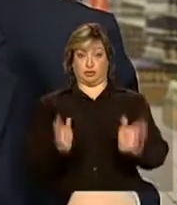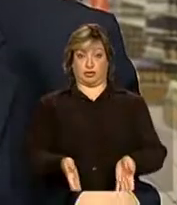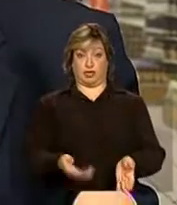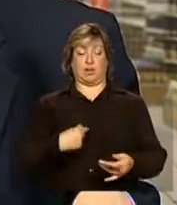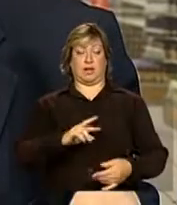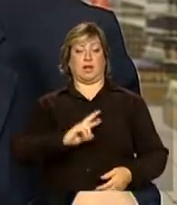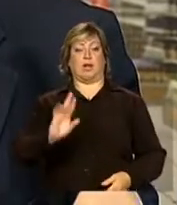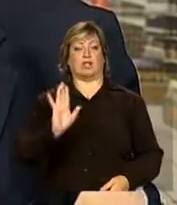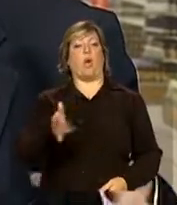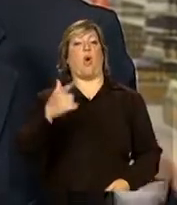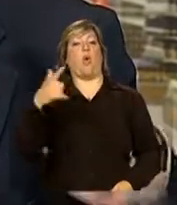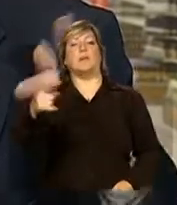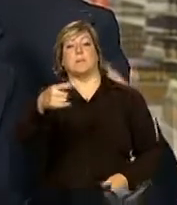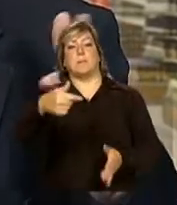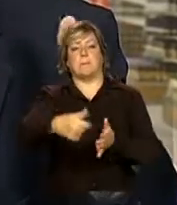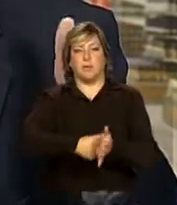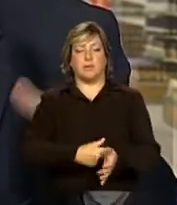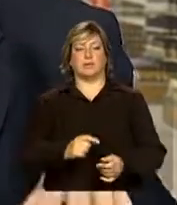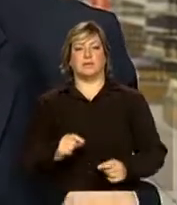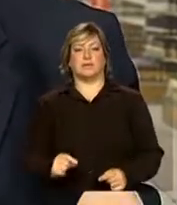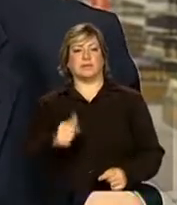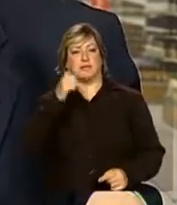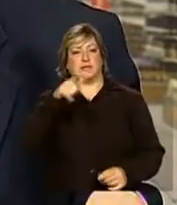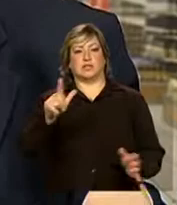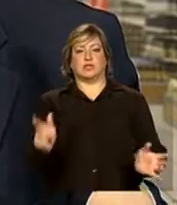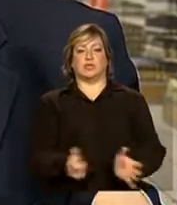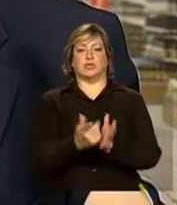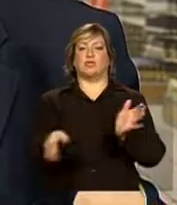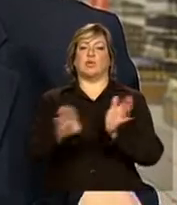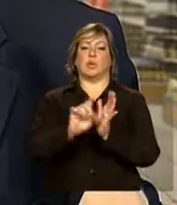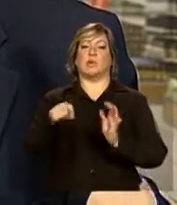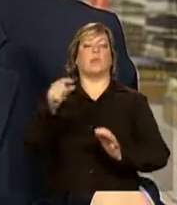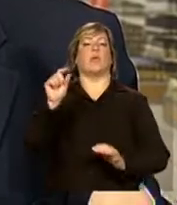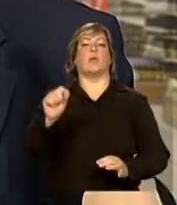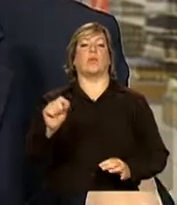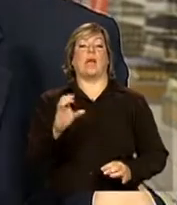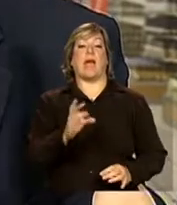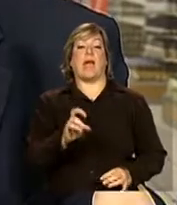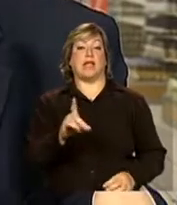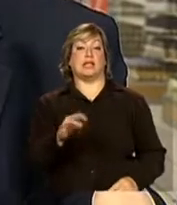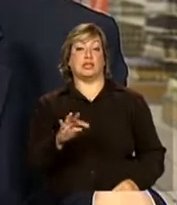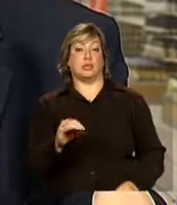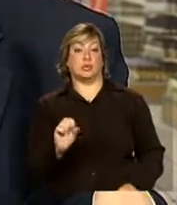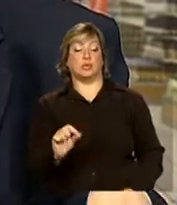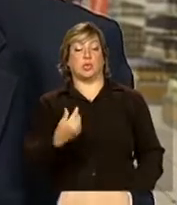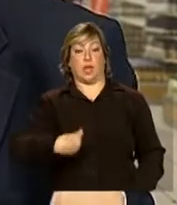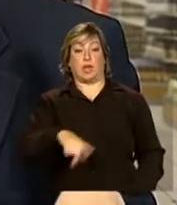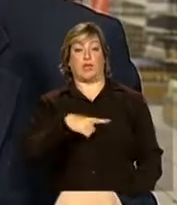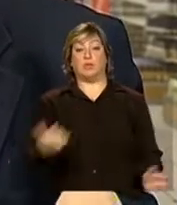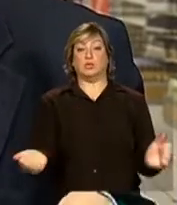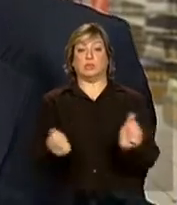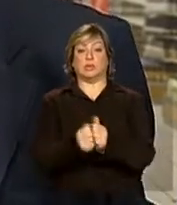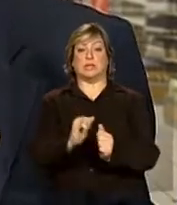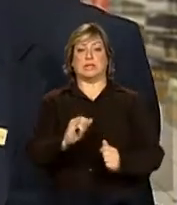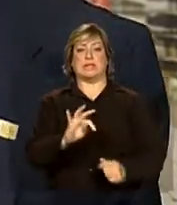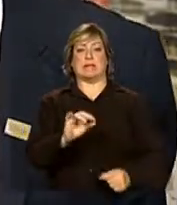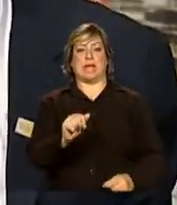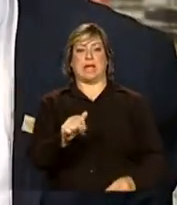respondendo a outra pergunta, que acho que a jornalista chegou depois, é créditos que nós temos junto à